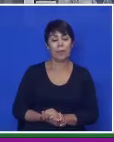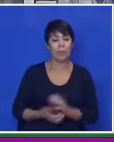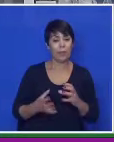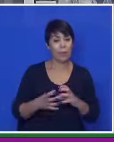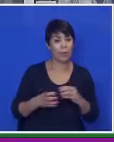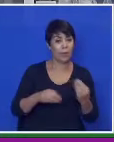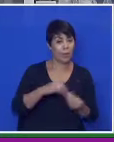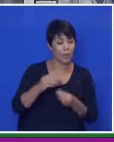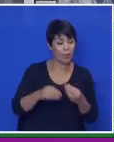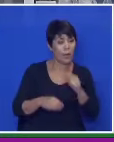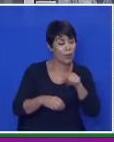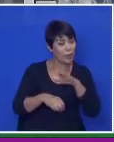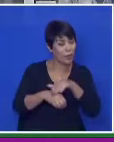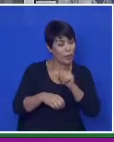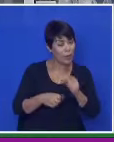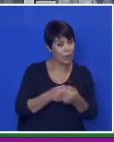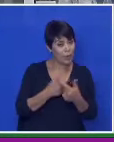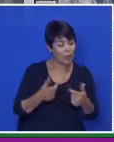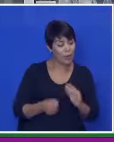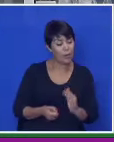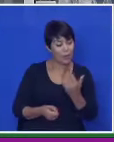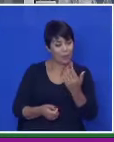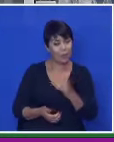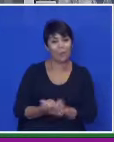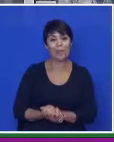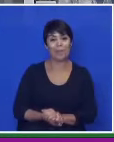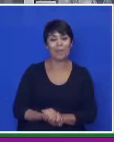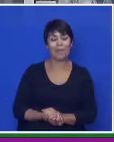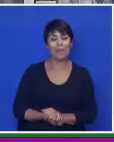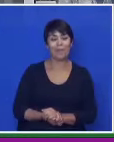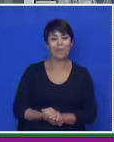globo girando, você chamando, a sorte chegando.